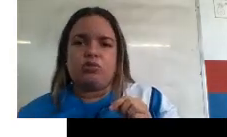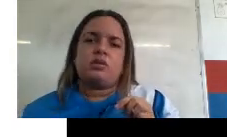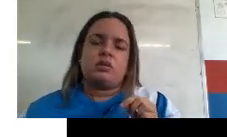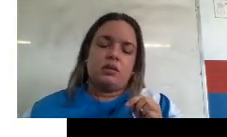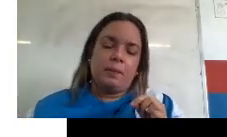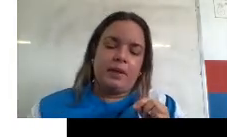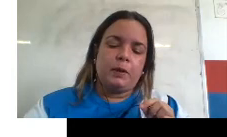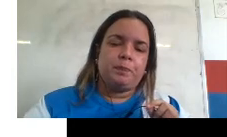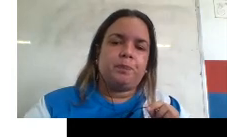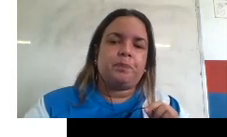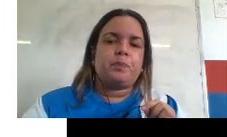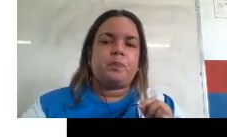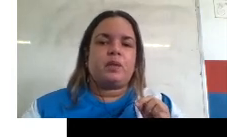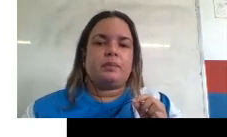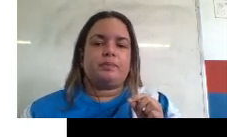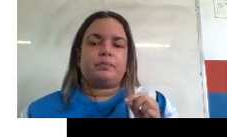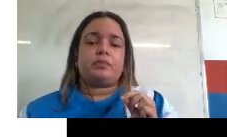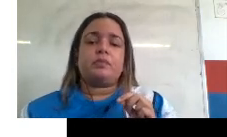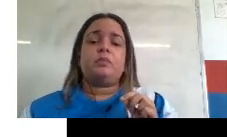presas também.